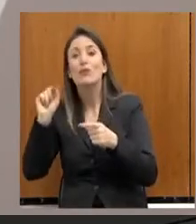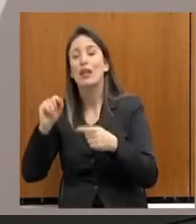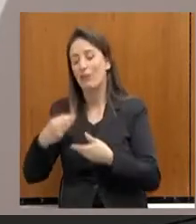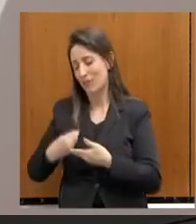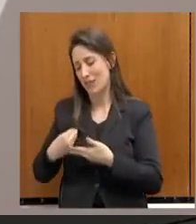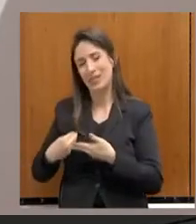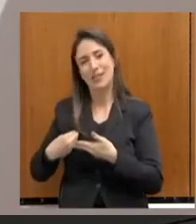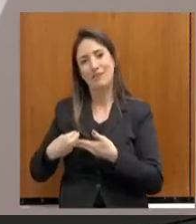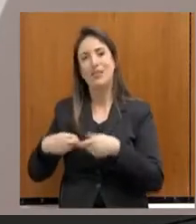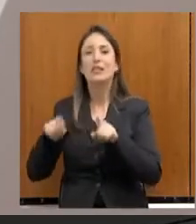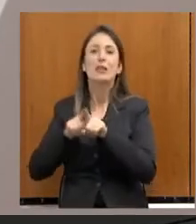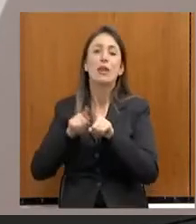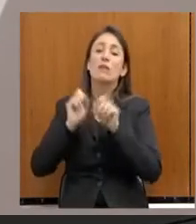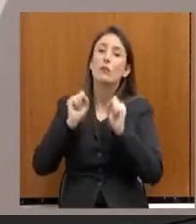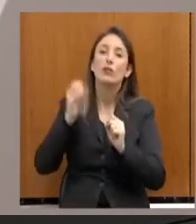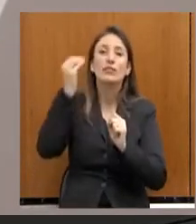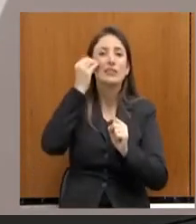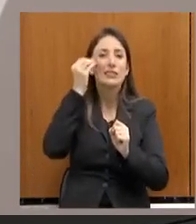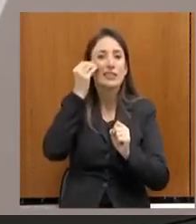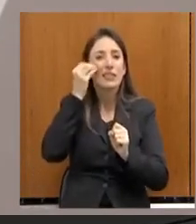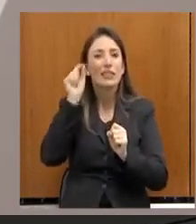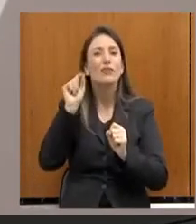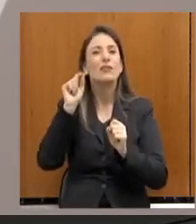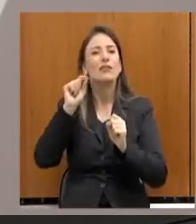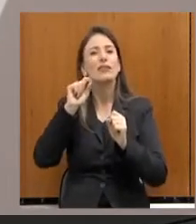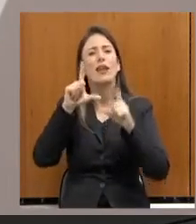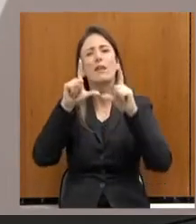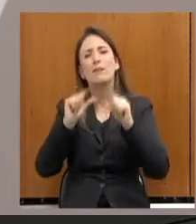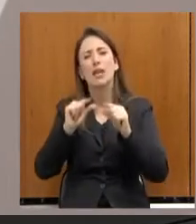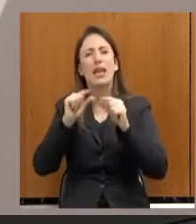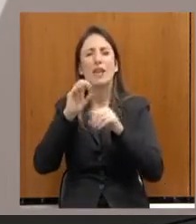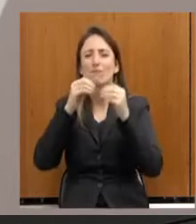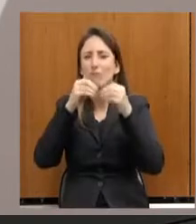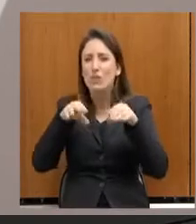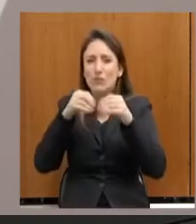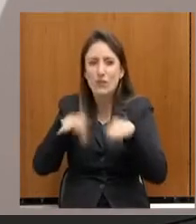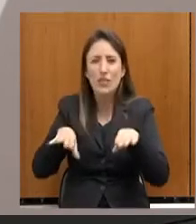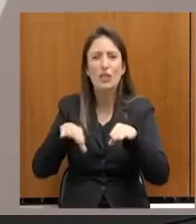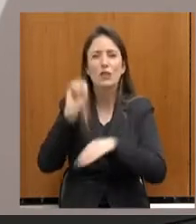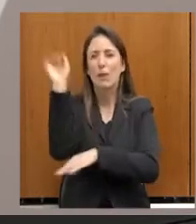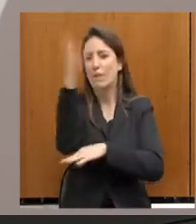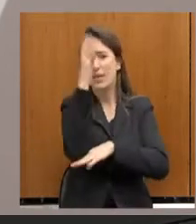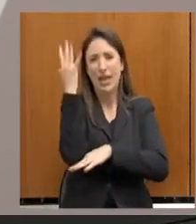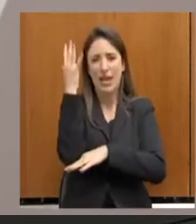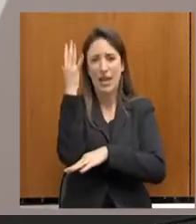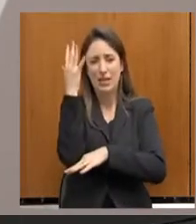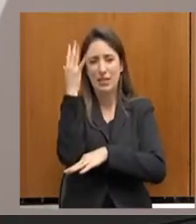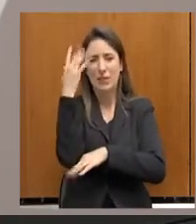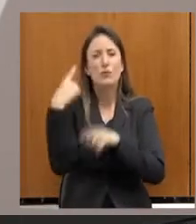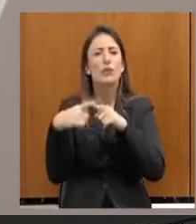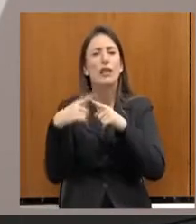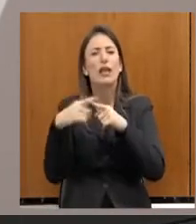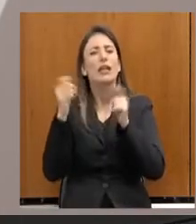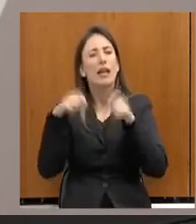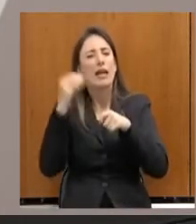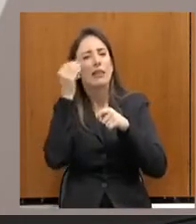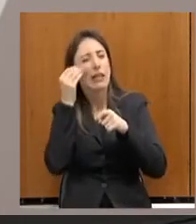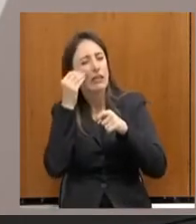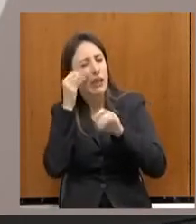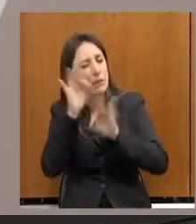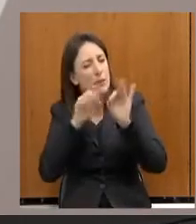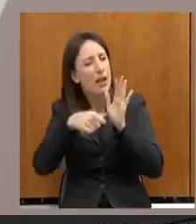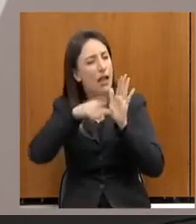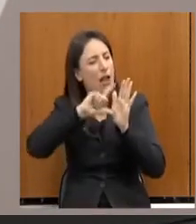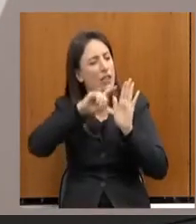ter um impacto menor possível desde que tem o que vocês sempre tiveram critério o peito conhecimento